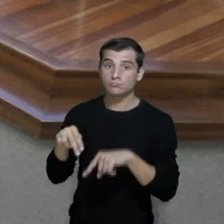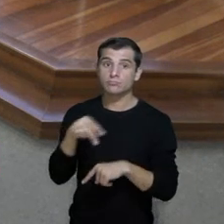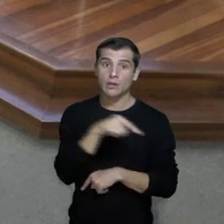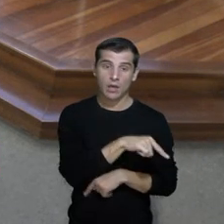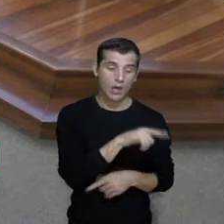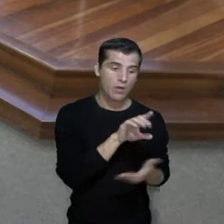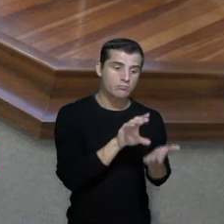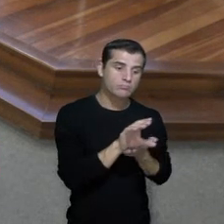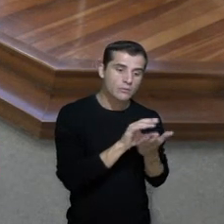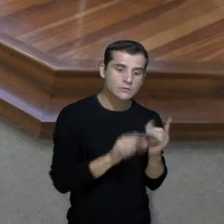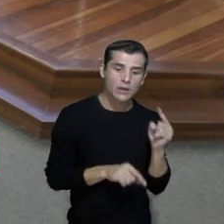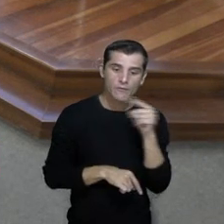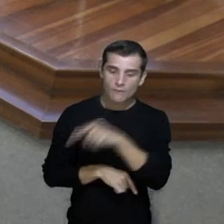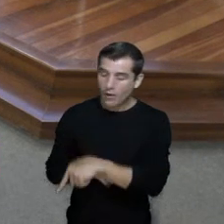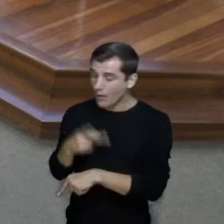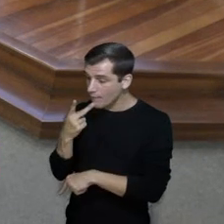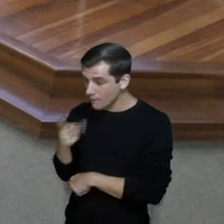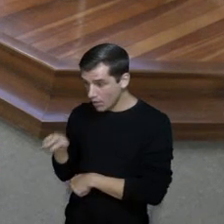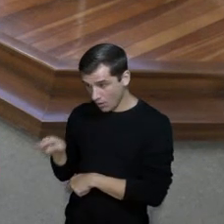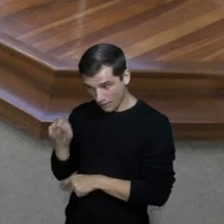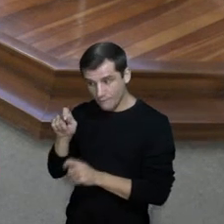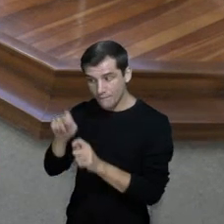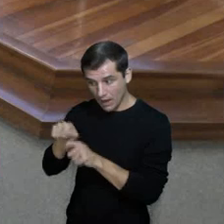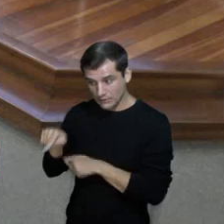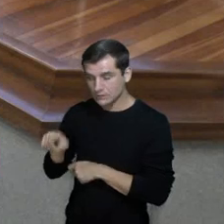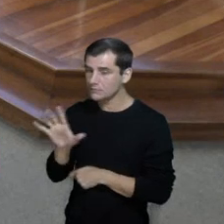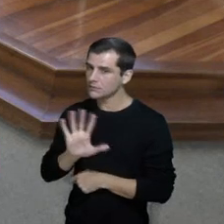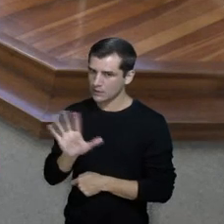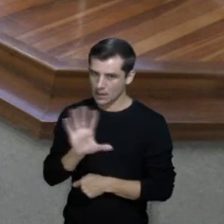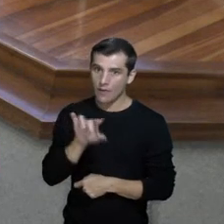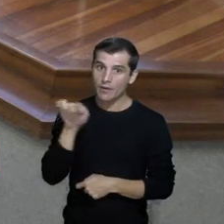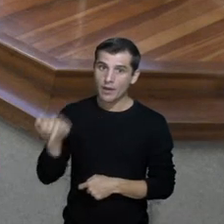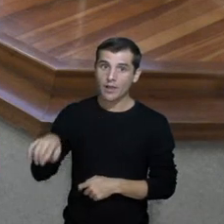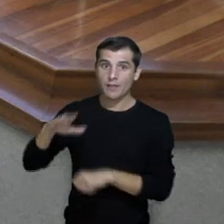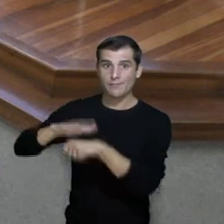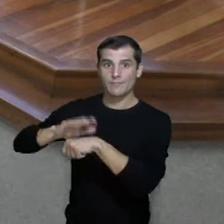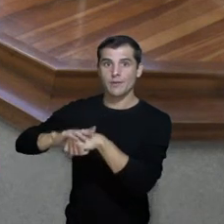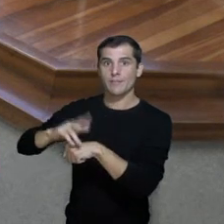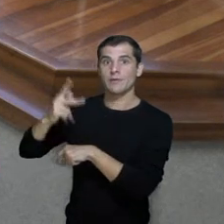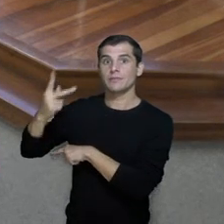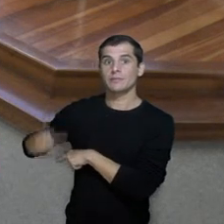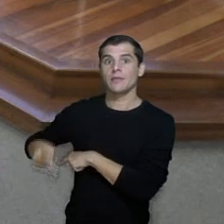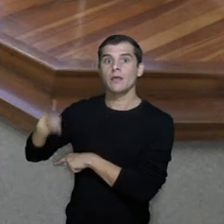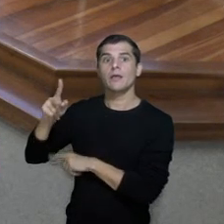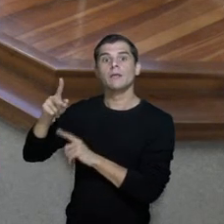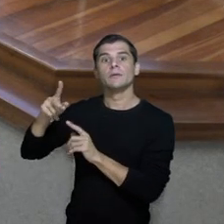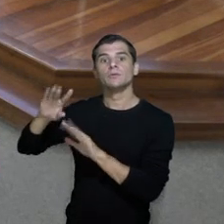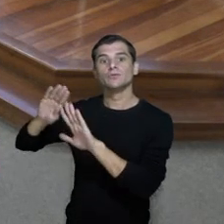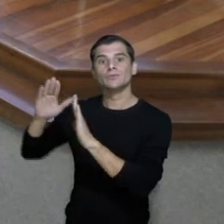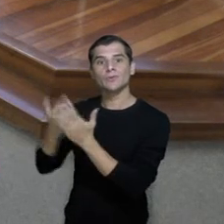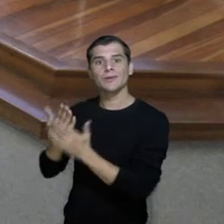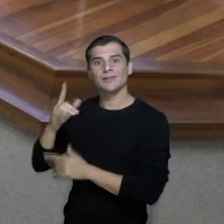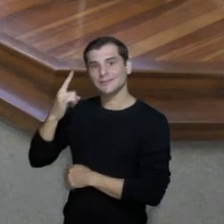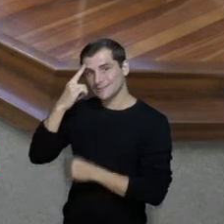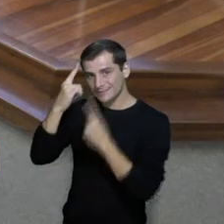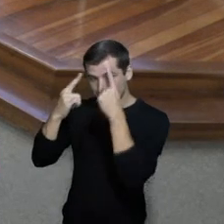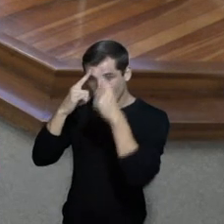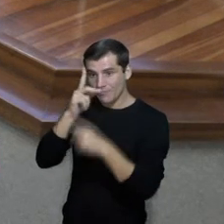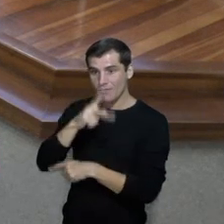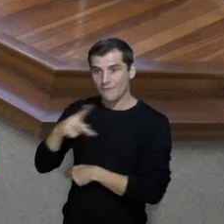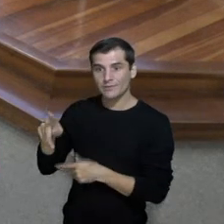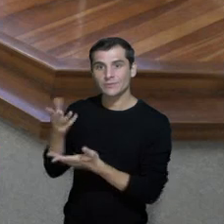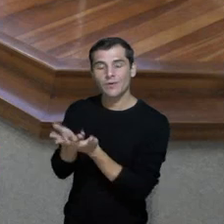surgiu lá a o projeto foi apresentado o professor trabalhou na sala de aula e de repente os alunos vieram com ideias de